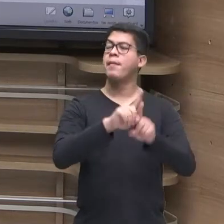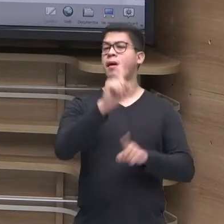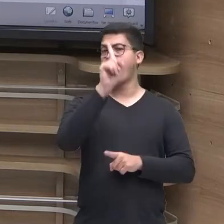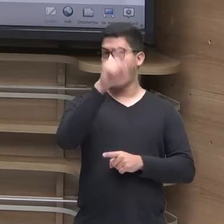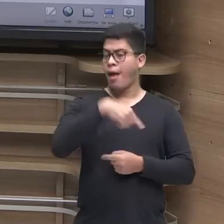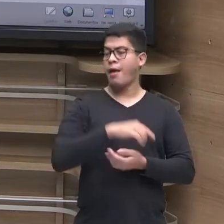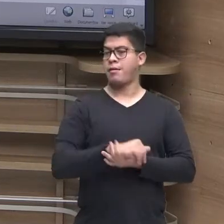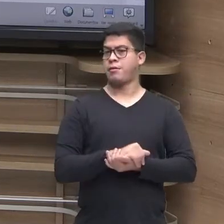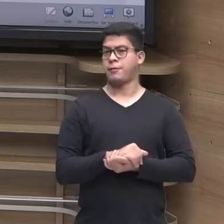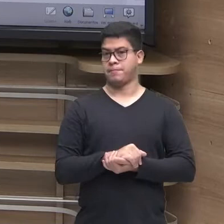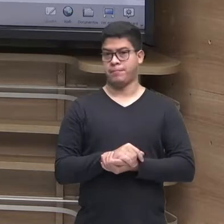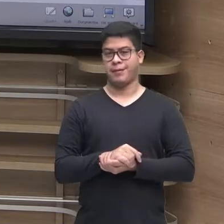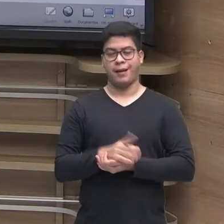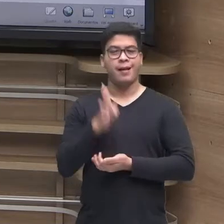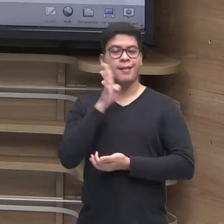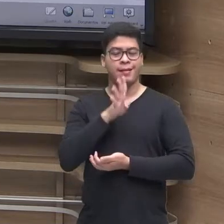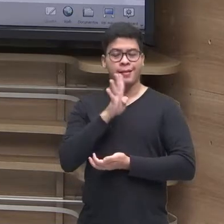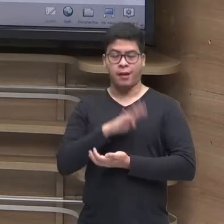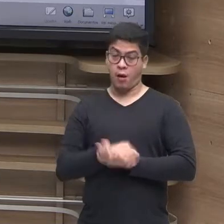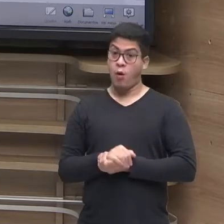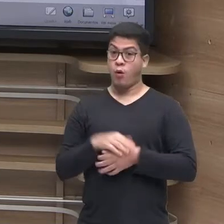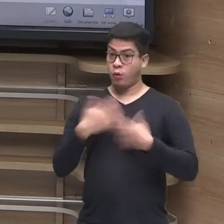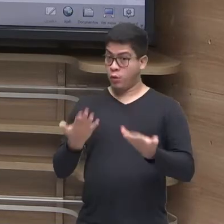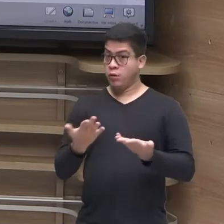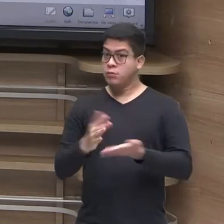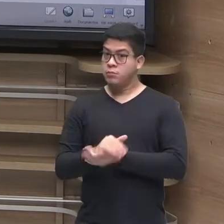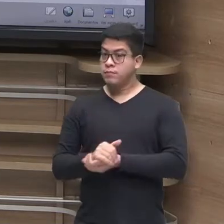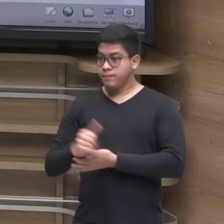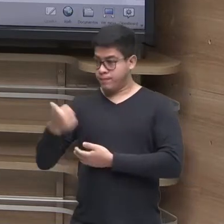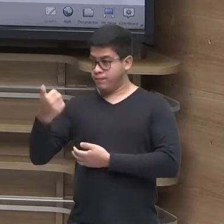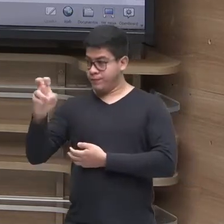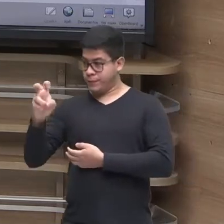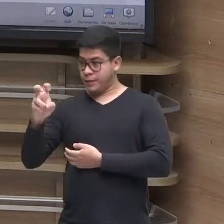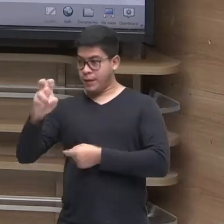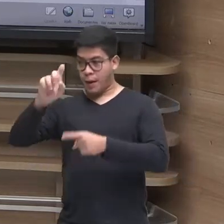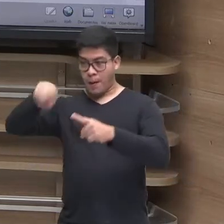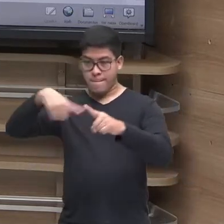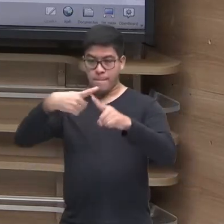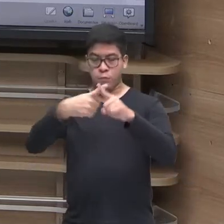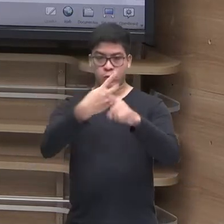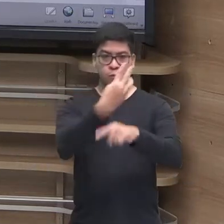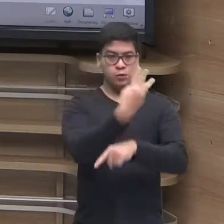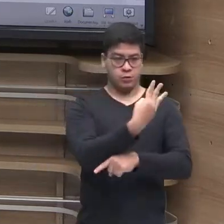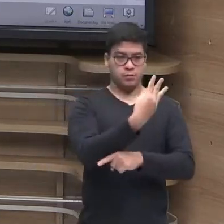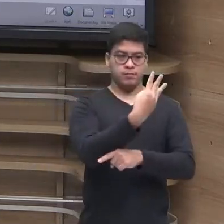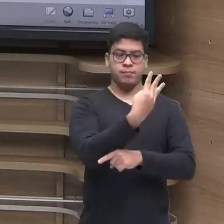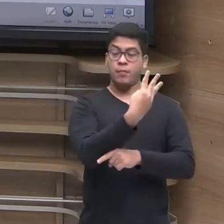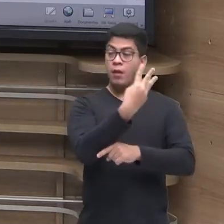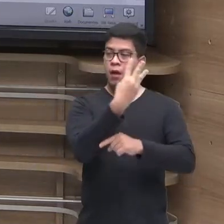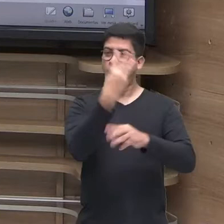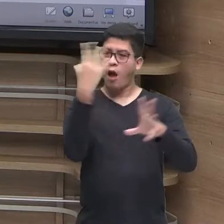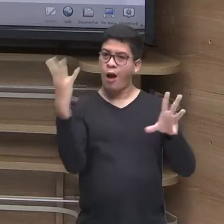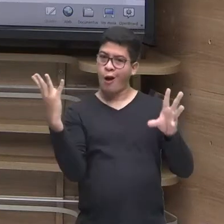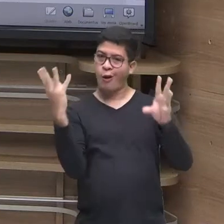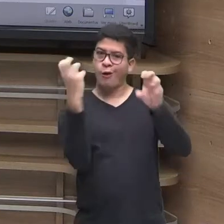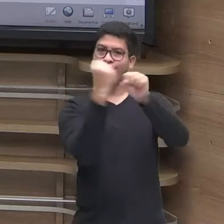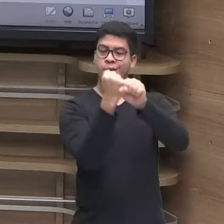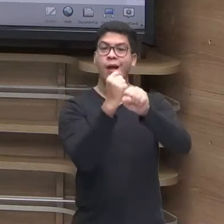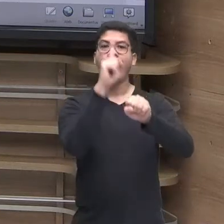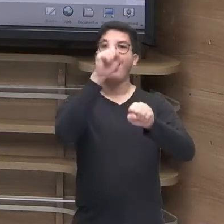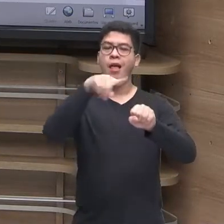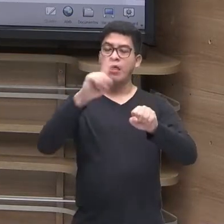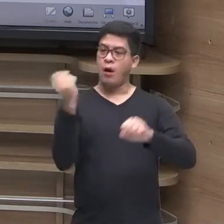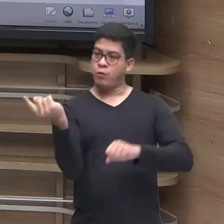é múltiplo de 3, bacana. Aí você pega esse 3, né? E divide o 15. Então um complementa o outro. É uma operação inversa,